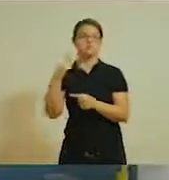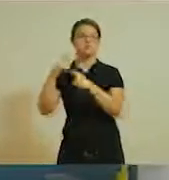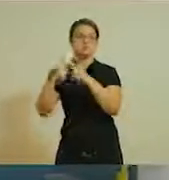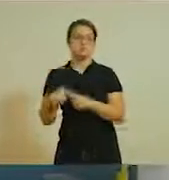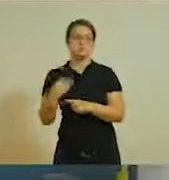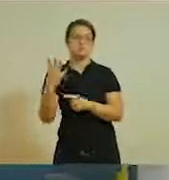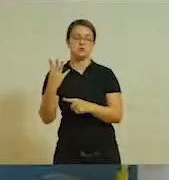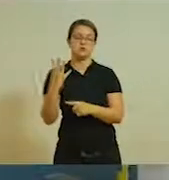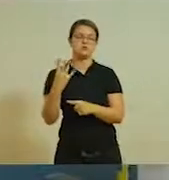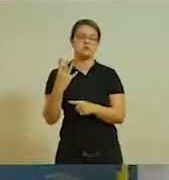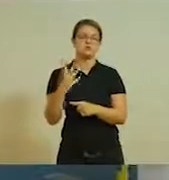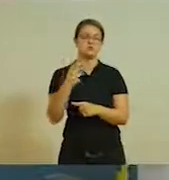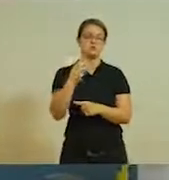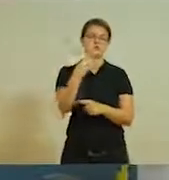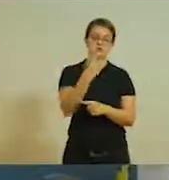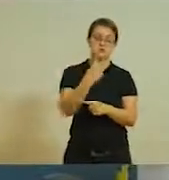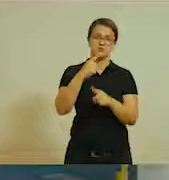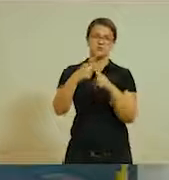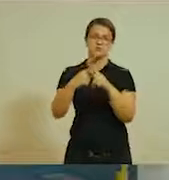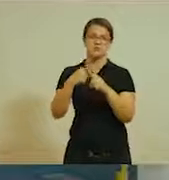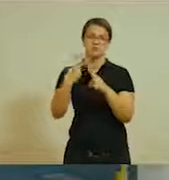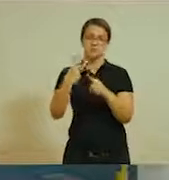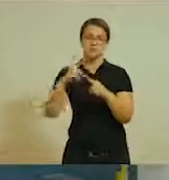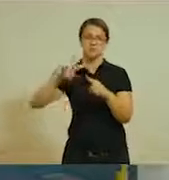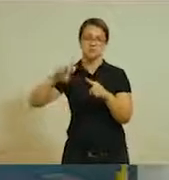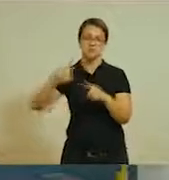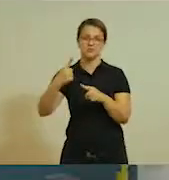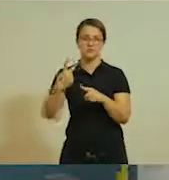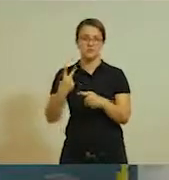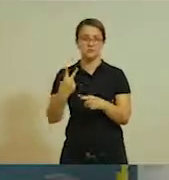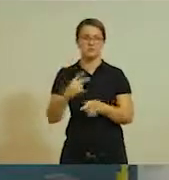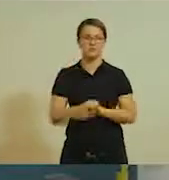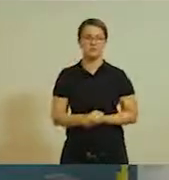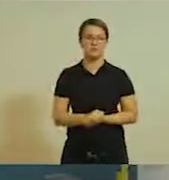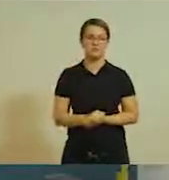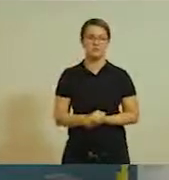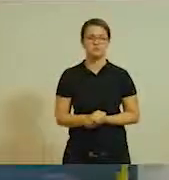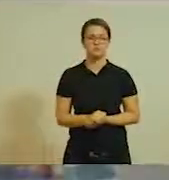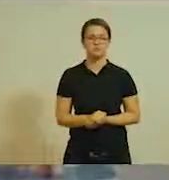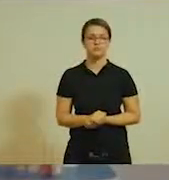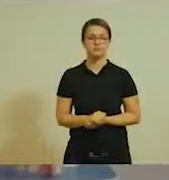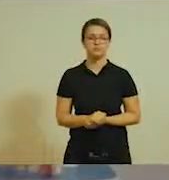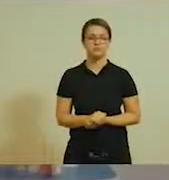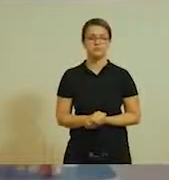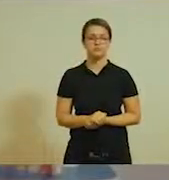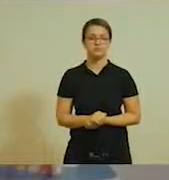número 4. 3 vezes 4 é 12. Tudo bem?